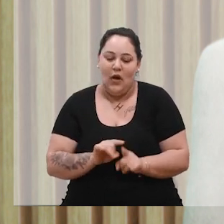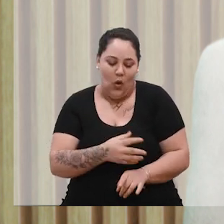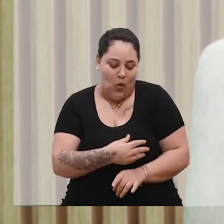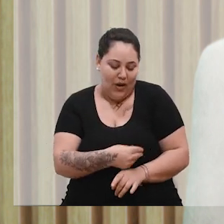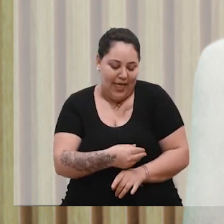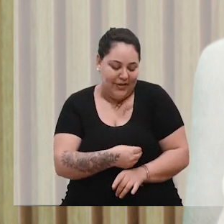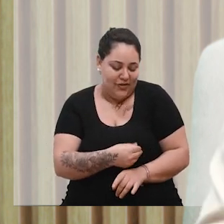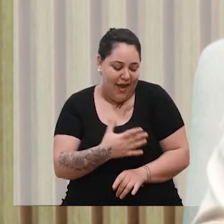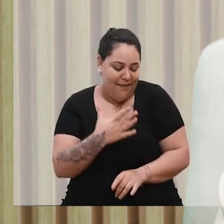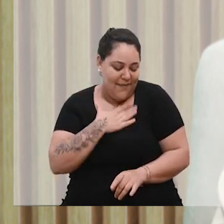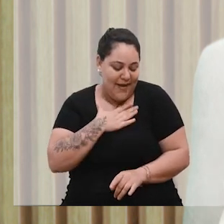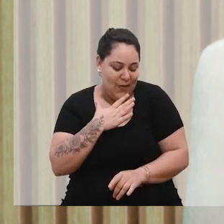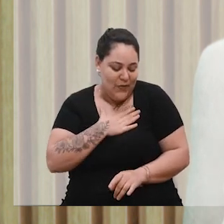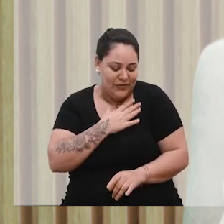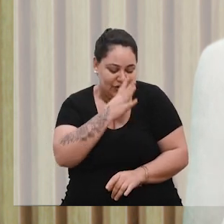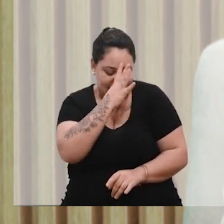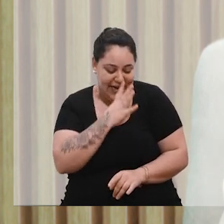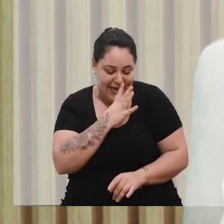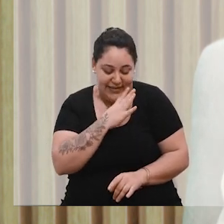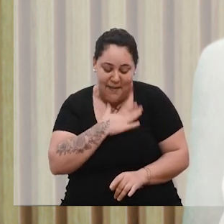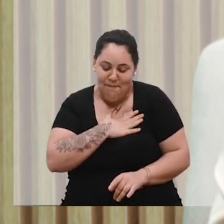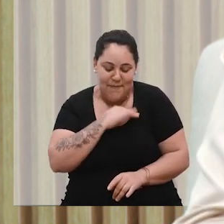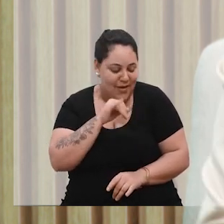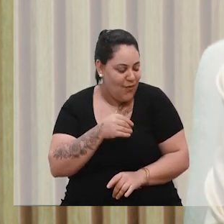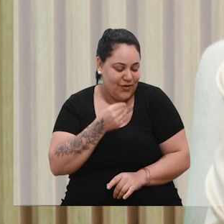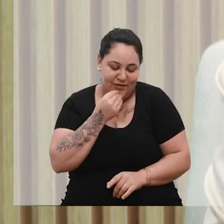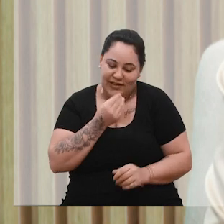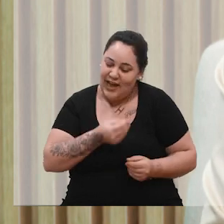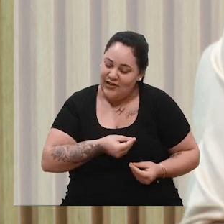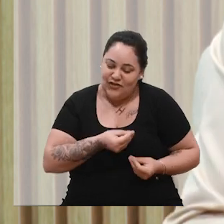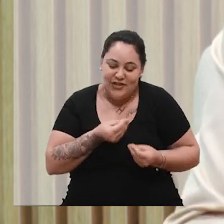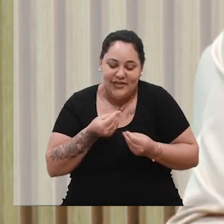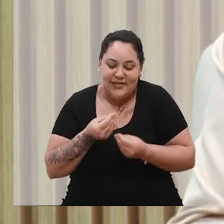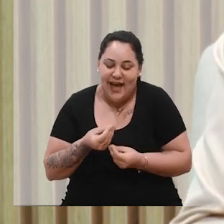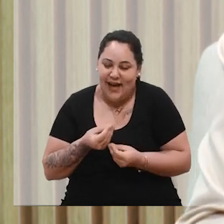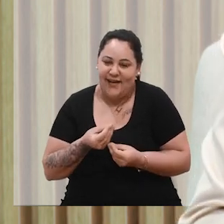É teu, é a tua oportunidade de dar algo que tu tem,